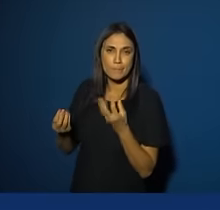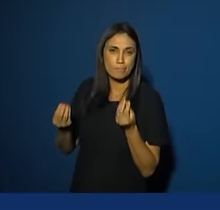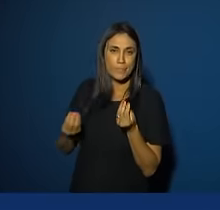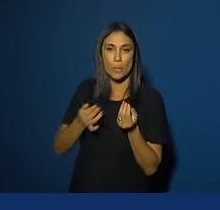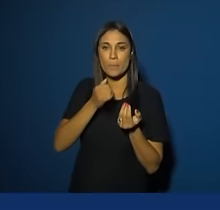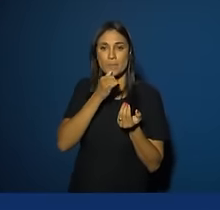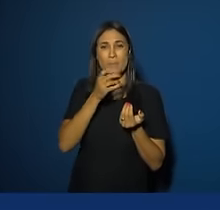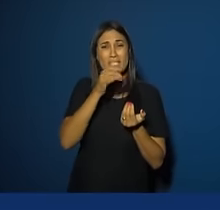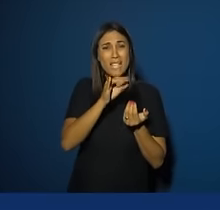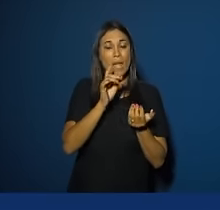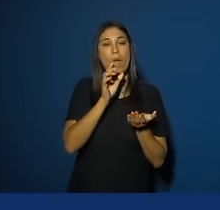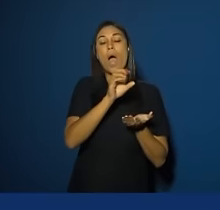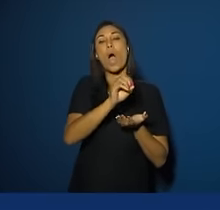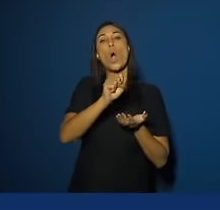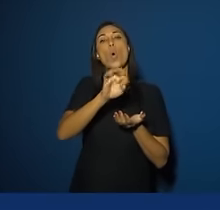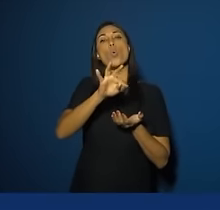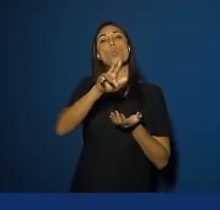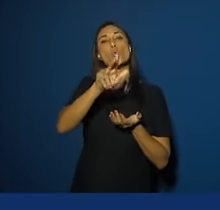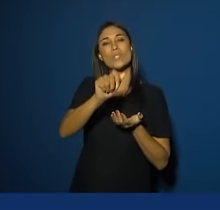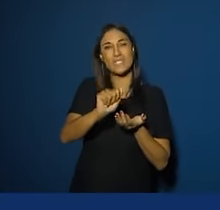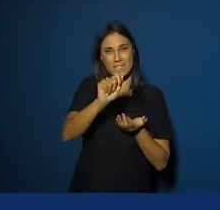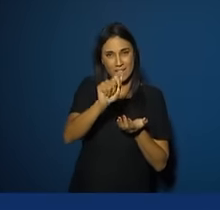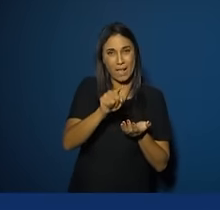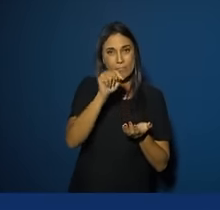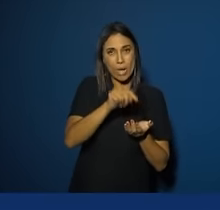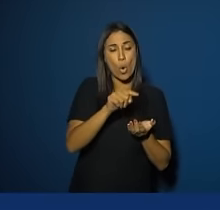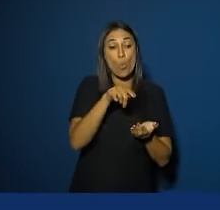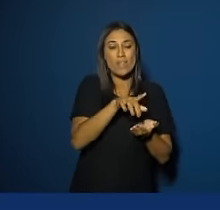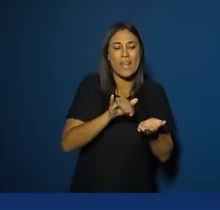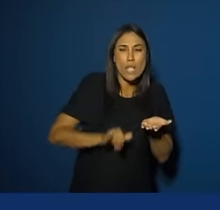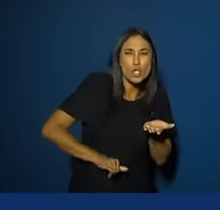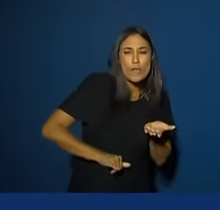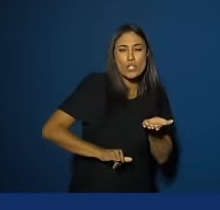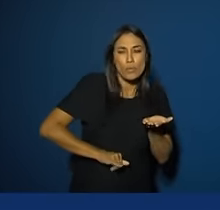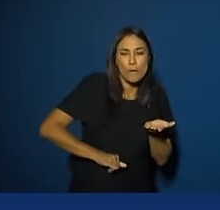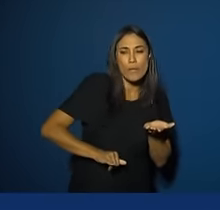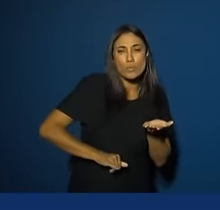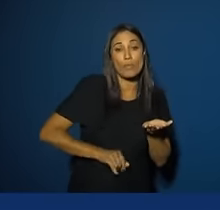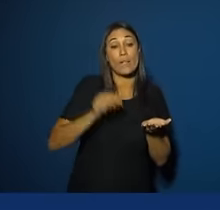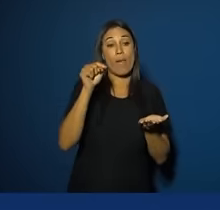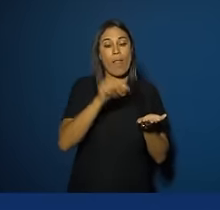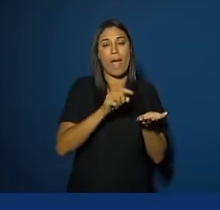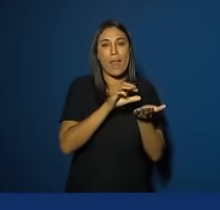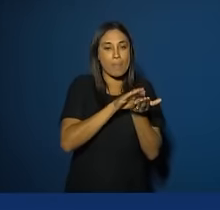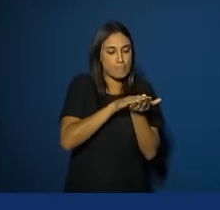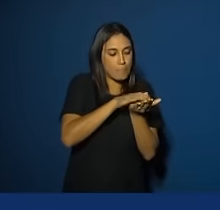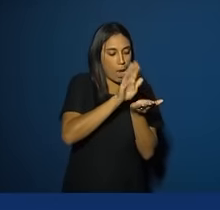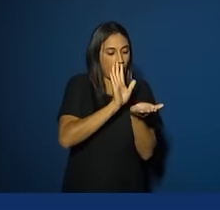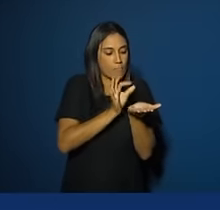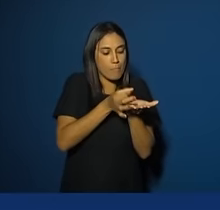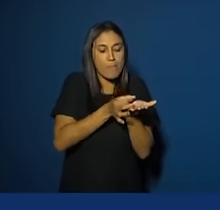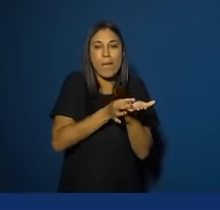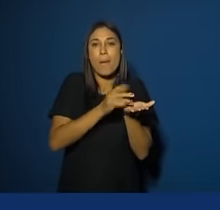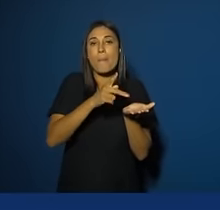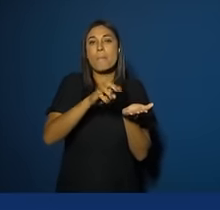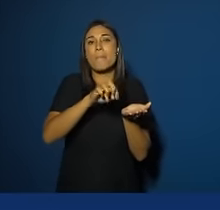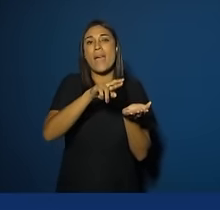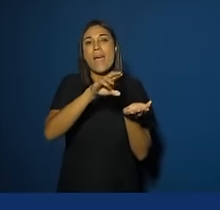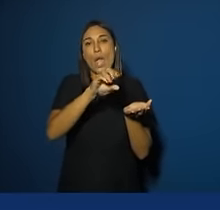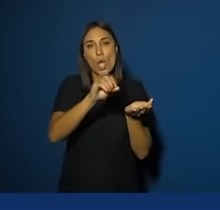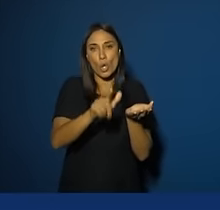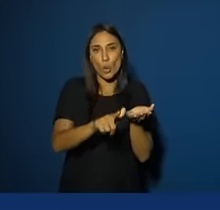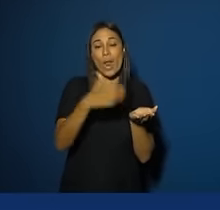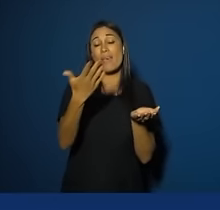ela sente a dor, onde é incômodo, é que ela faz a coisa mais bonita. Então, aonde está nosso medo, às vezes, se você insistir, você chega num